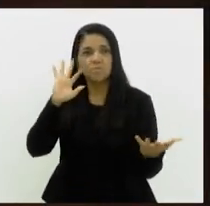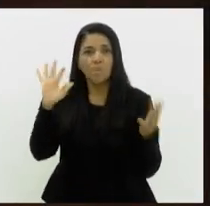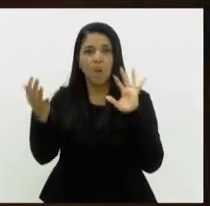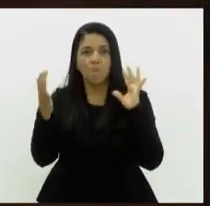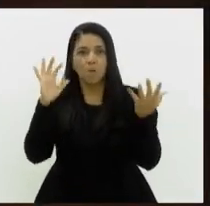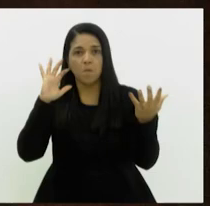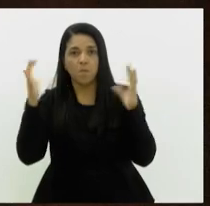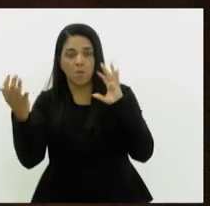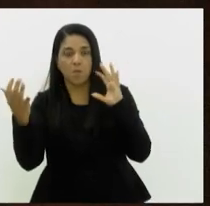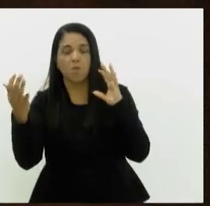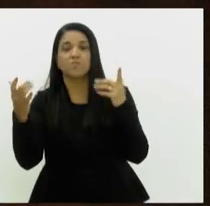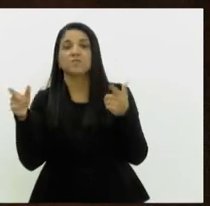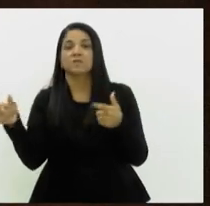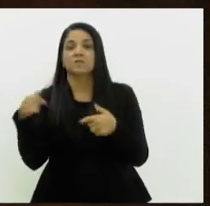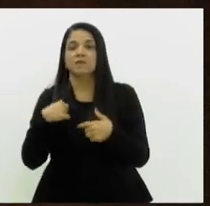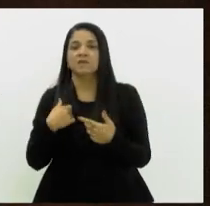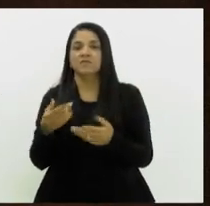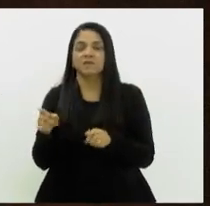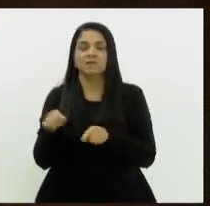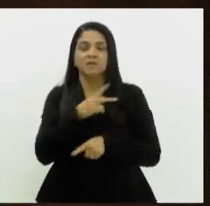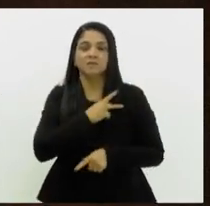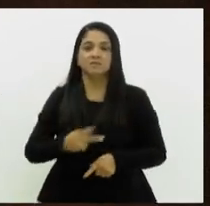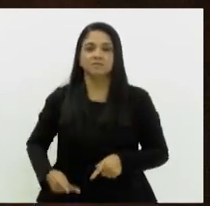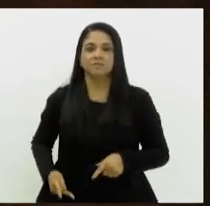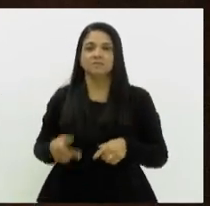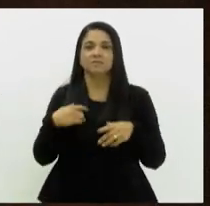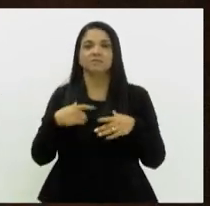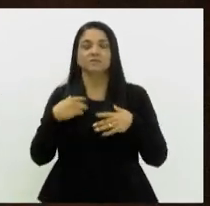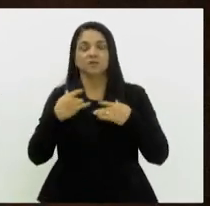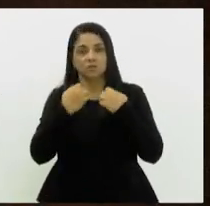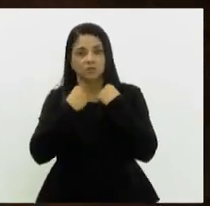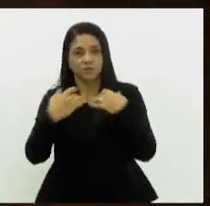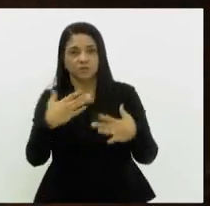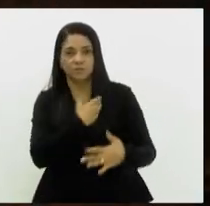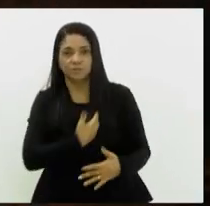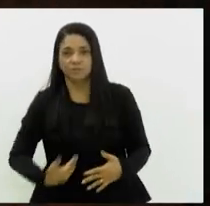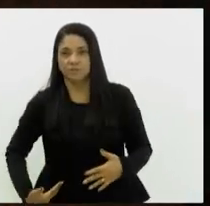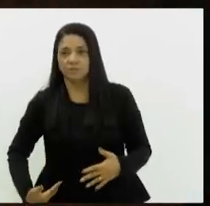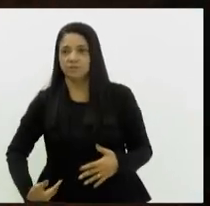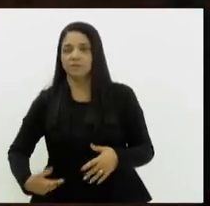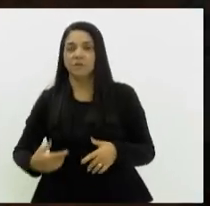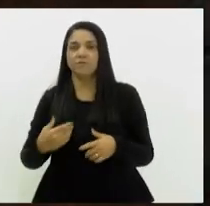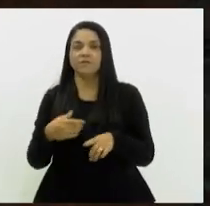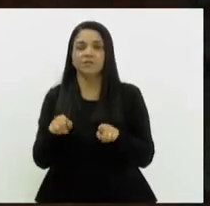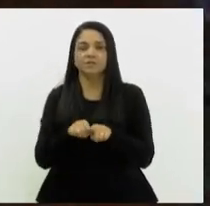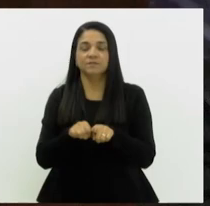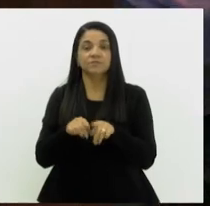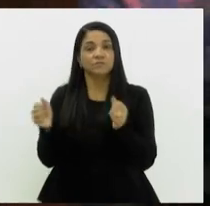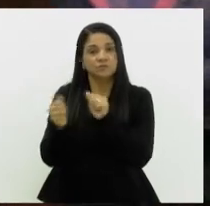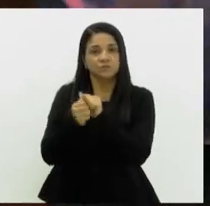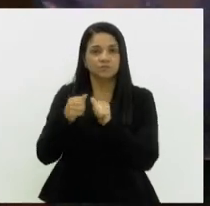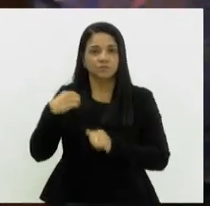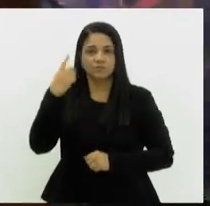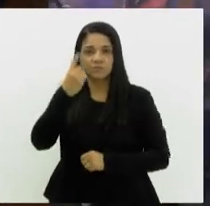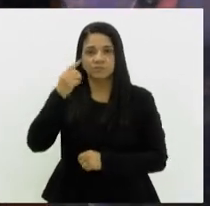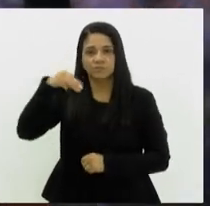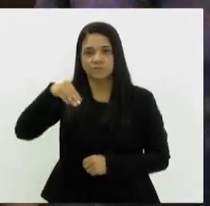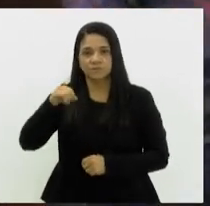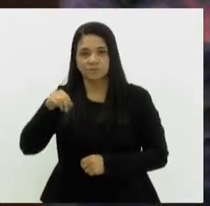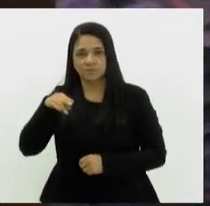climáticas. Eu presidi aqui recentemente uma audiência pública junto com o deputado Carlos Mink, que era uma